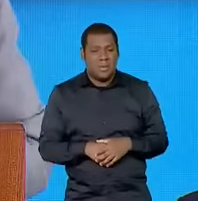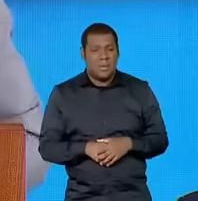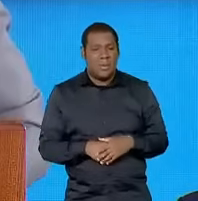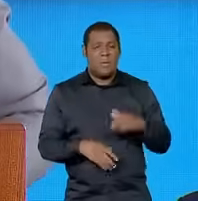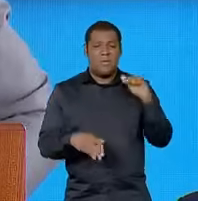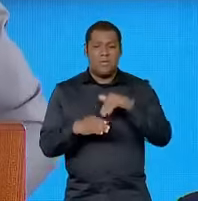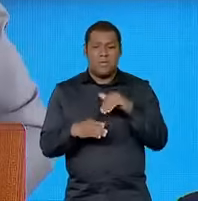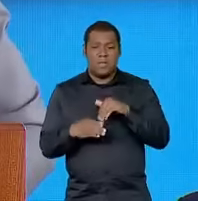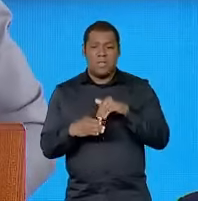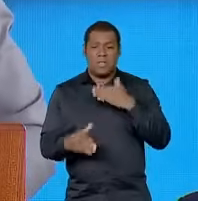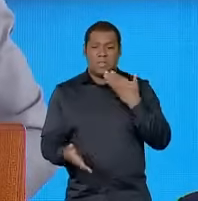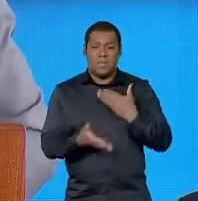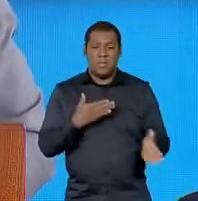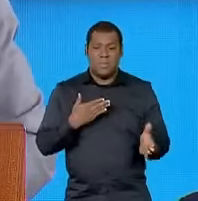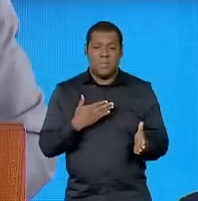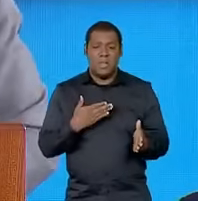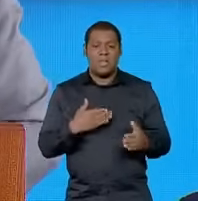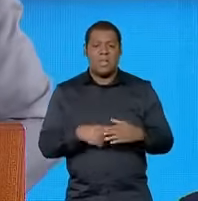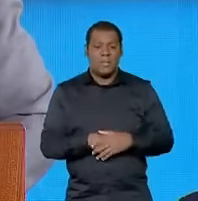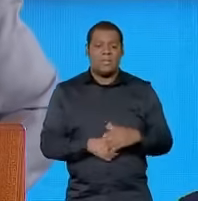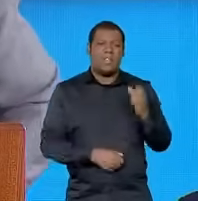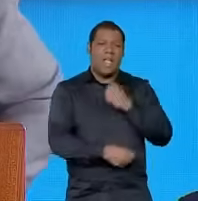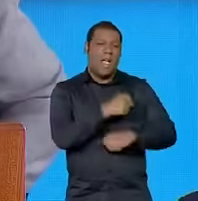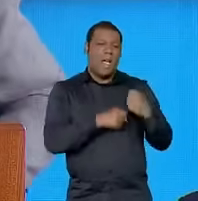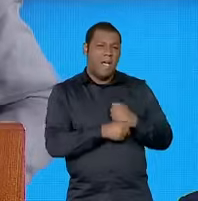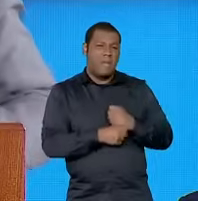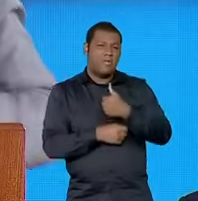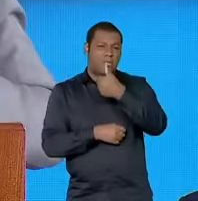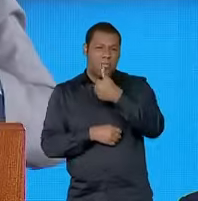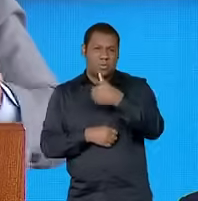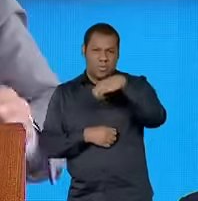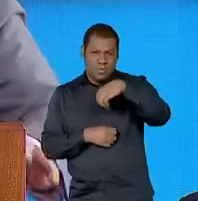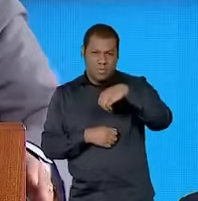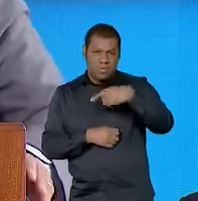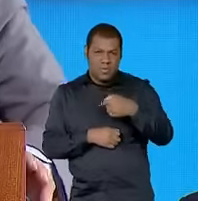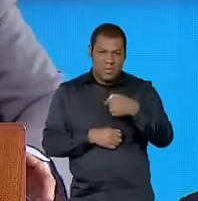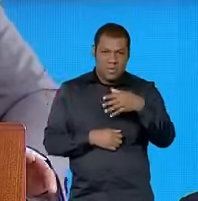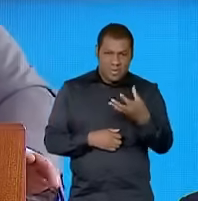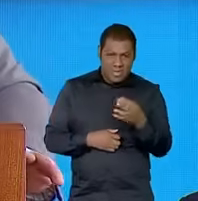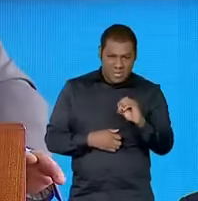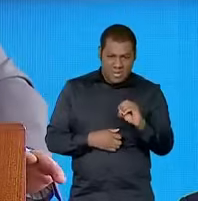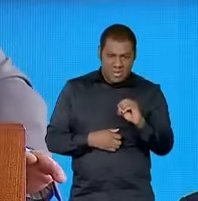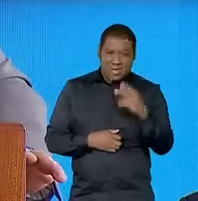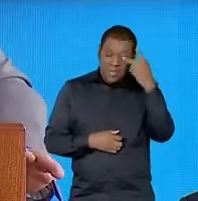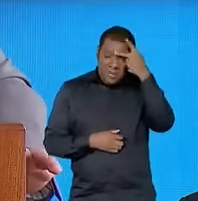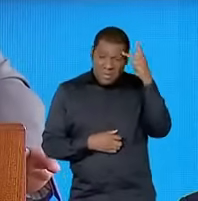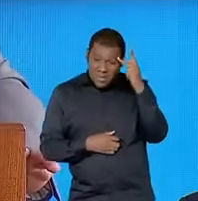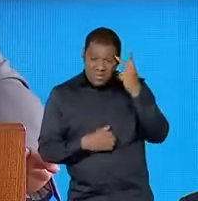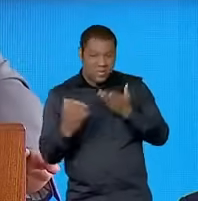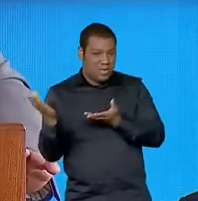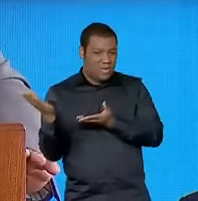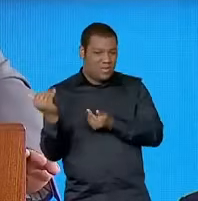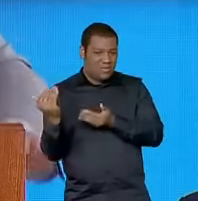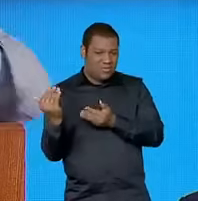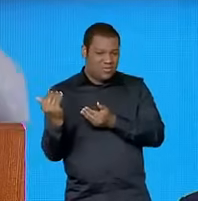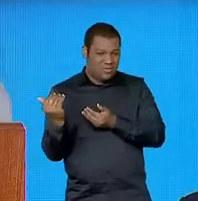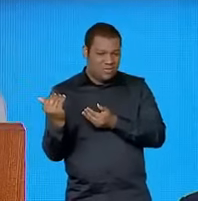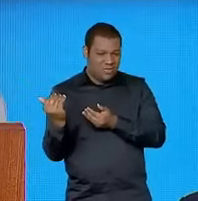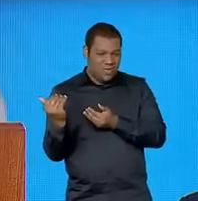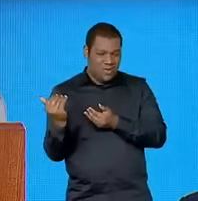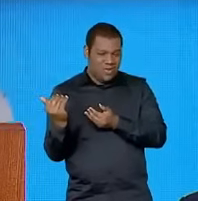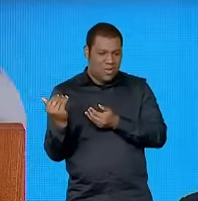derrotado nas eleições de 70. Para os mais jovens se lembrarem da história,